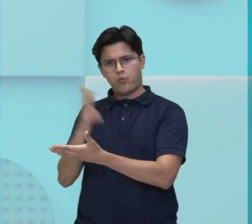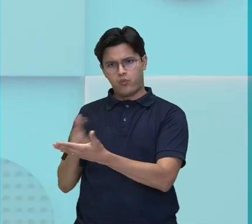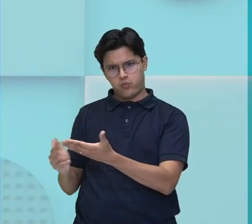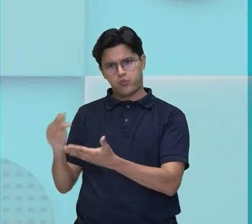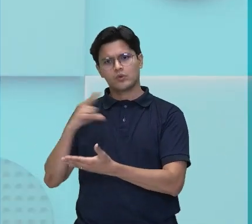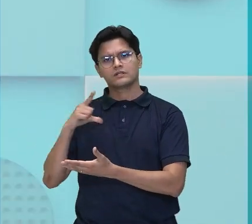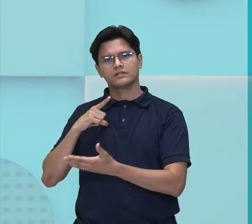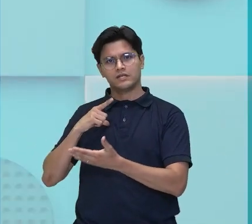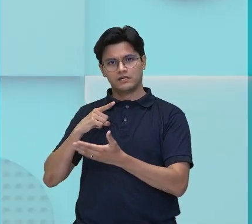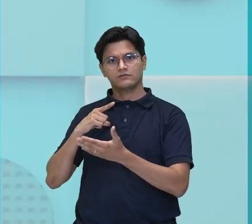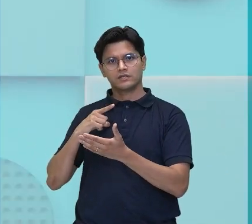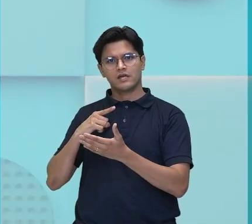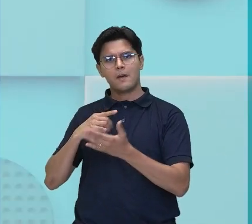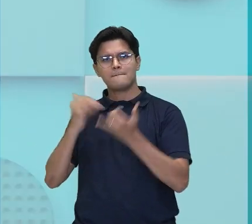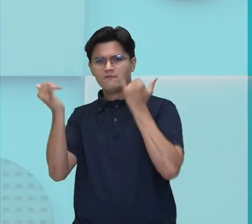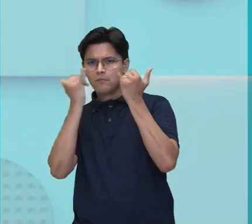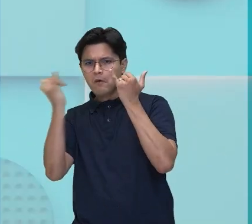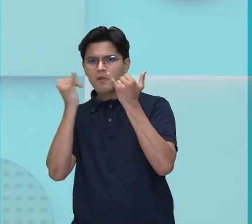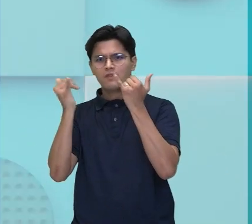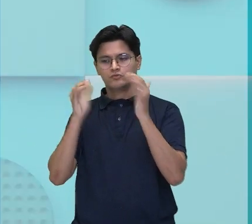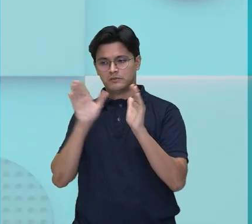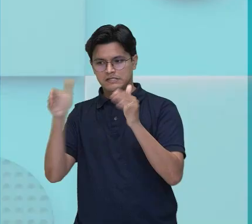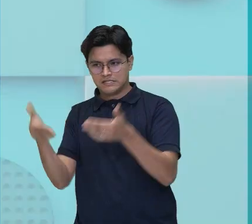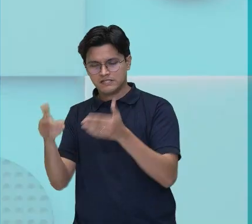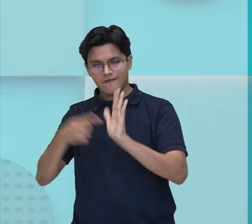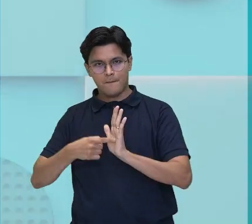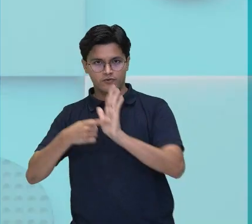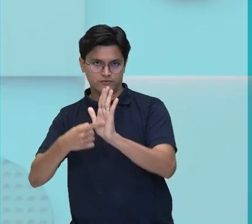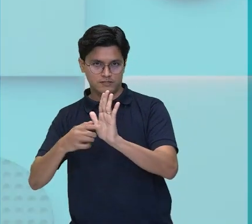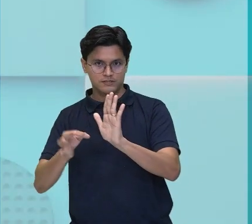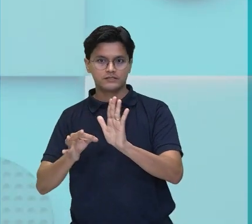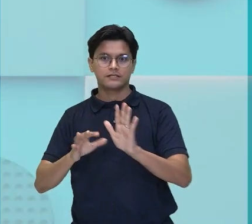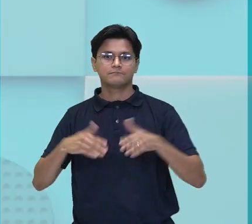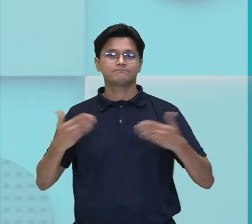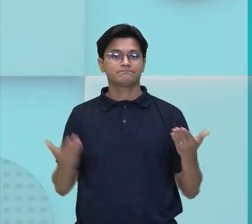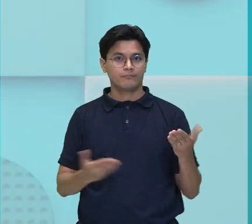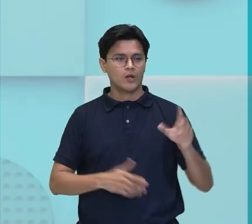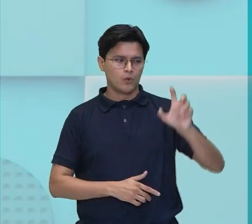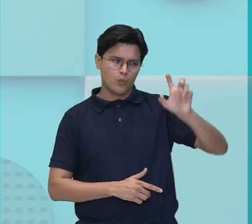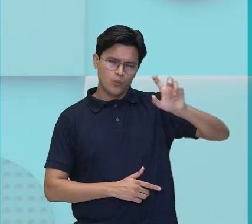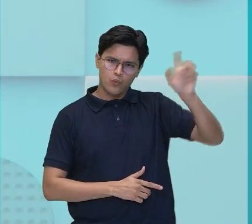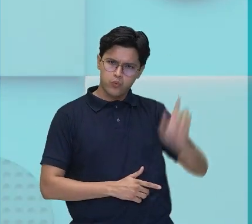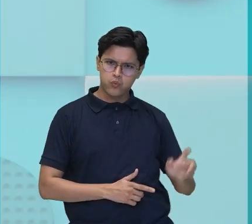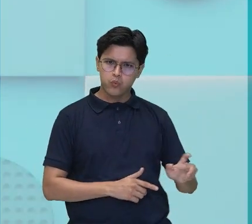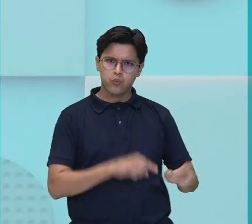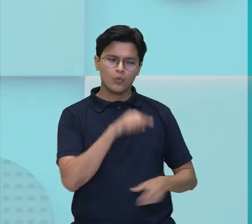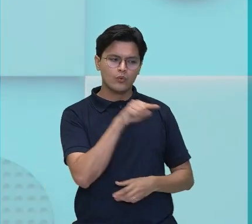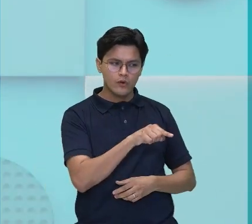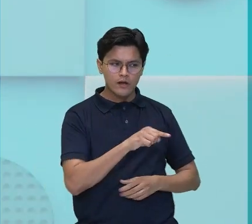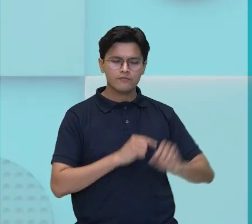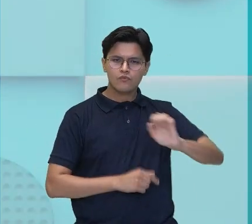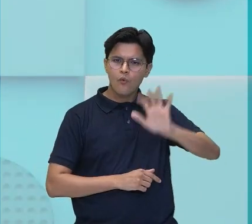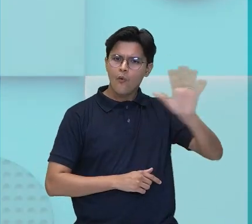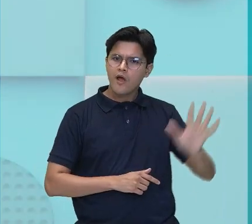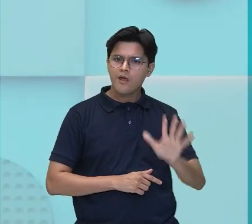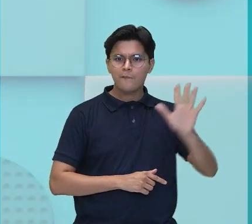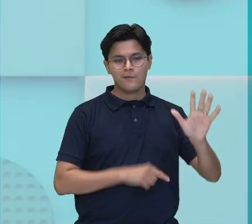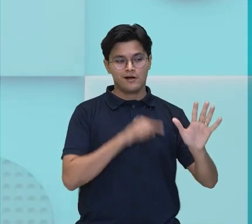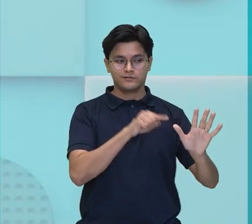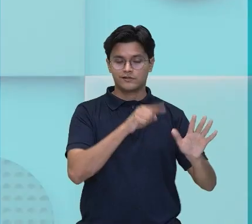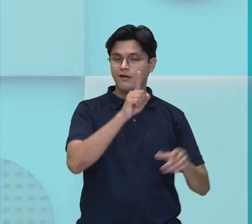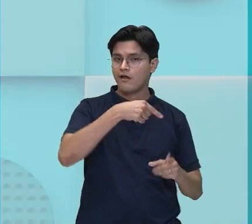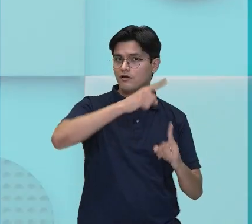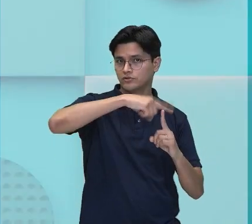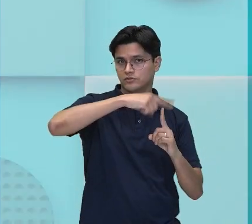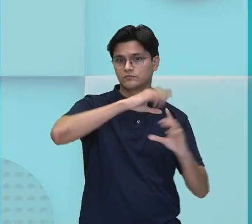imagem vale mais do que 1000 palavras, né? Porque está ali. Então, quando a gente fala do grafite, a imagem é uma forma de se comunicar, e